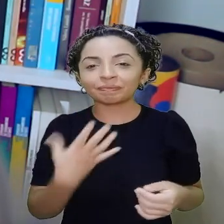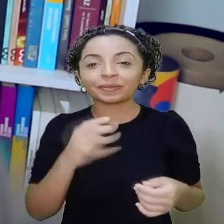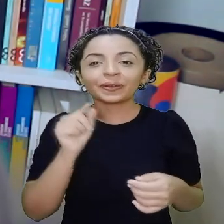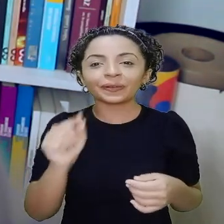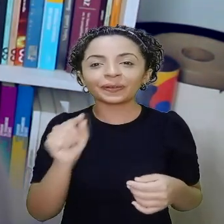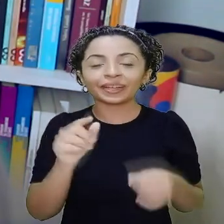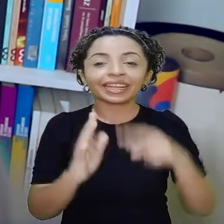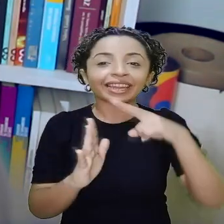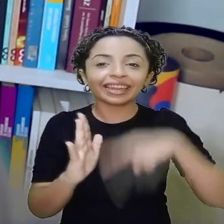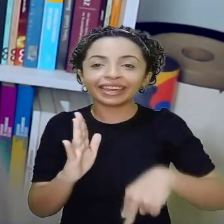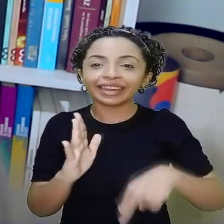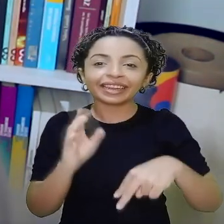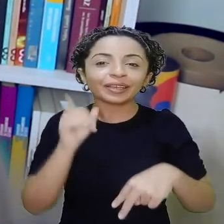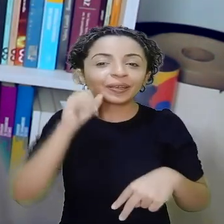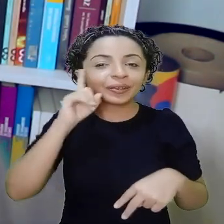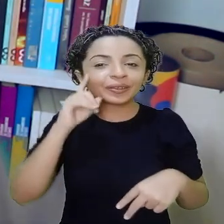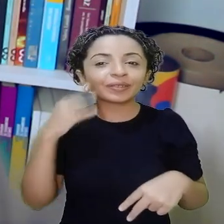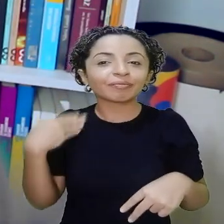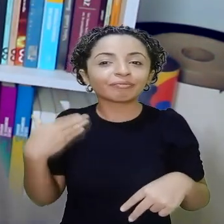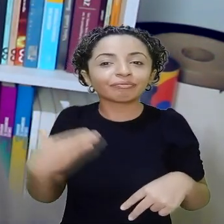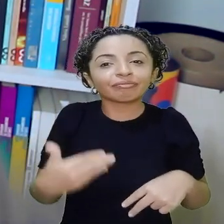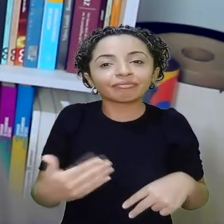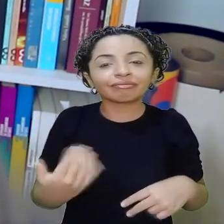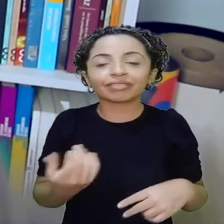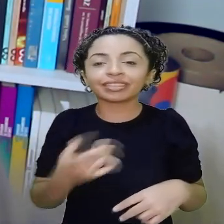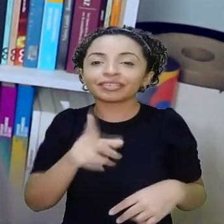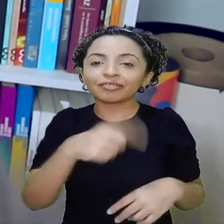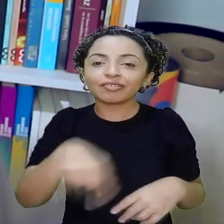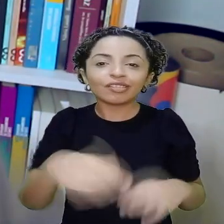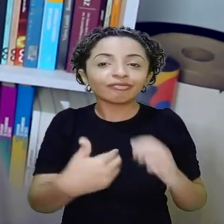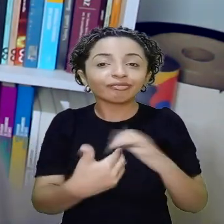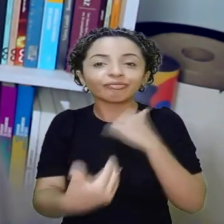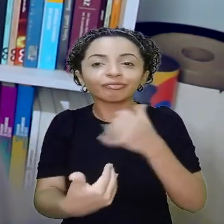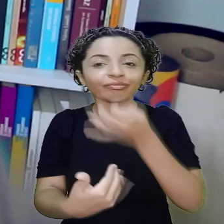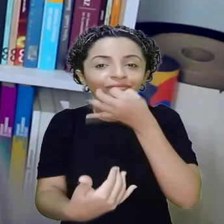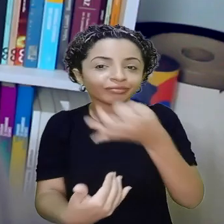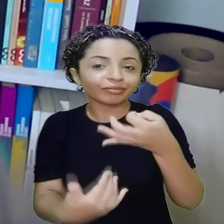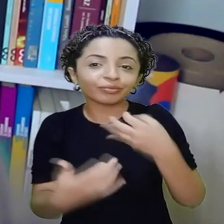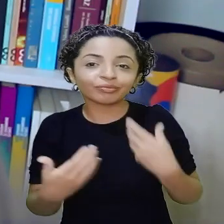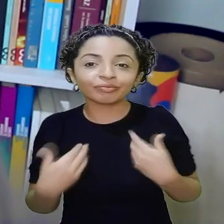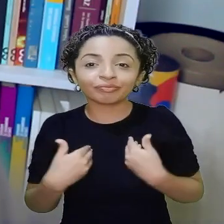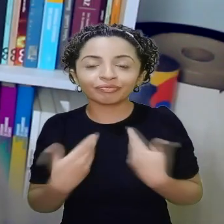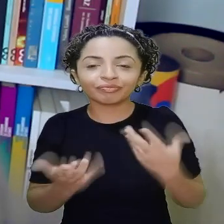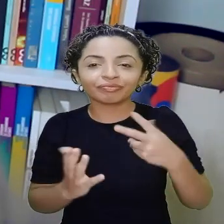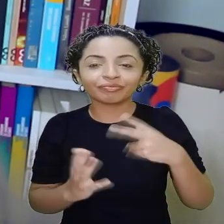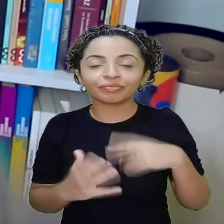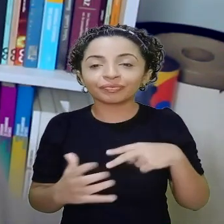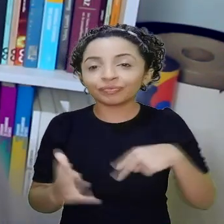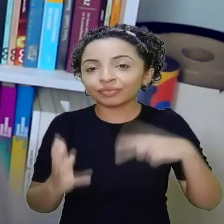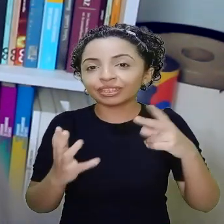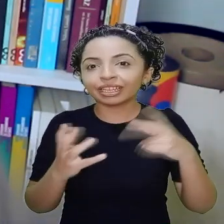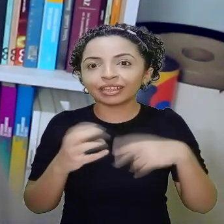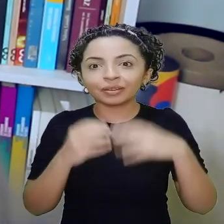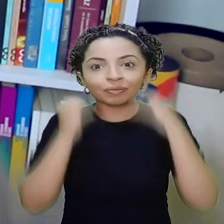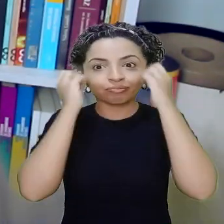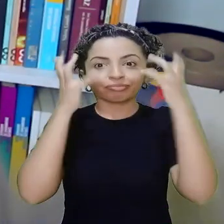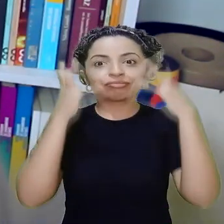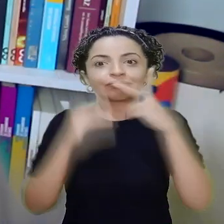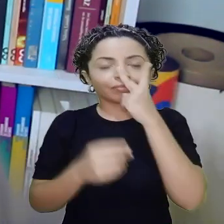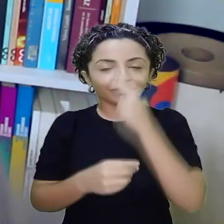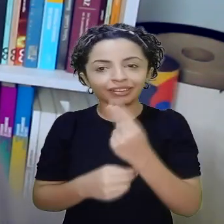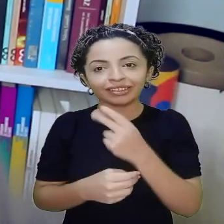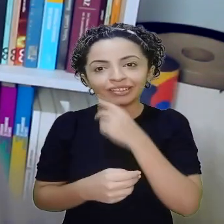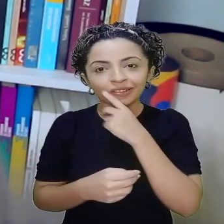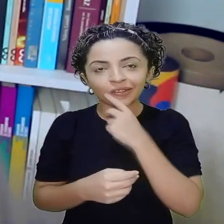de você. Você vai botar aqui nos comentários, vai deixar um comentário super bacana aqui pra mim, contando o que é que você leu esses dias, o que é que